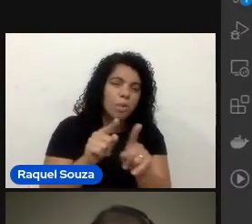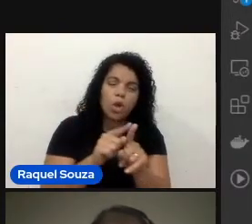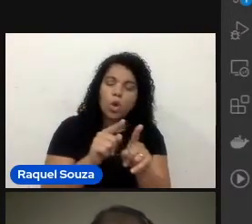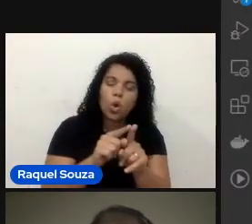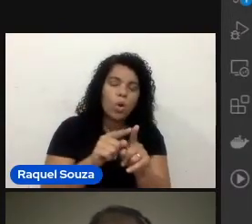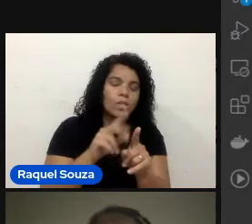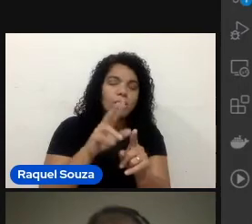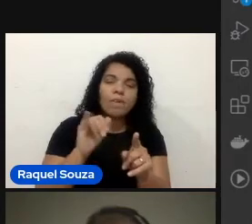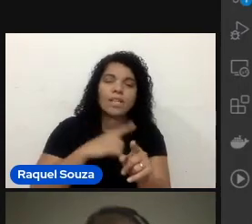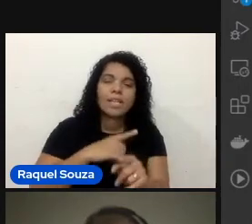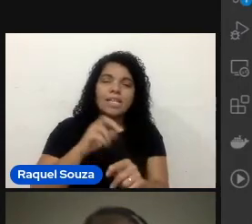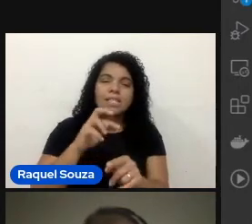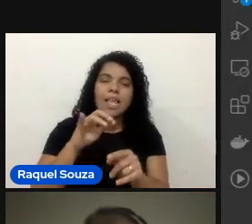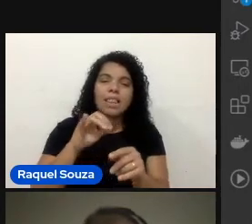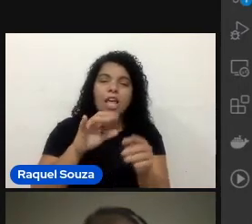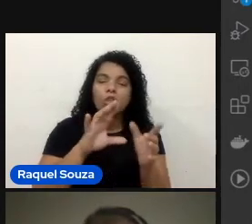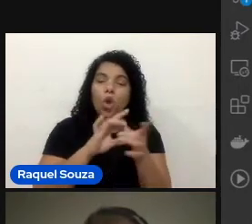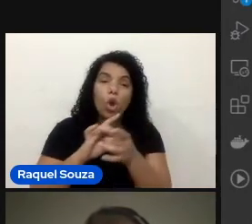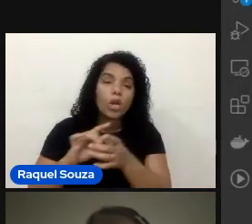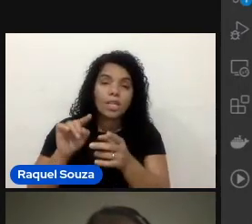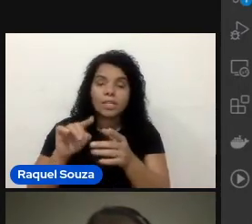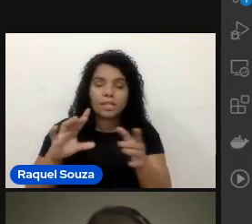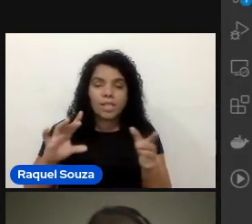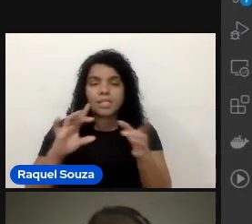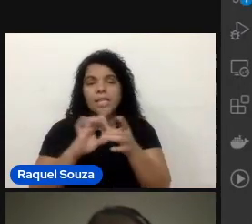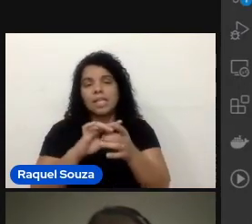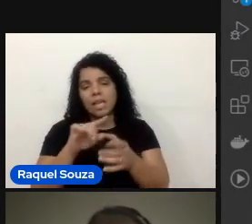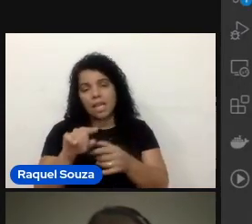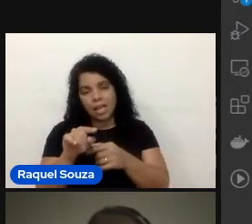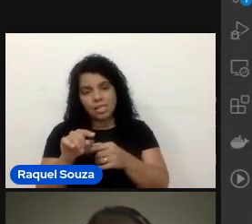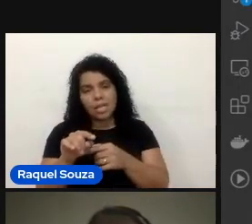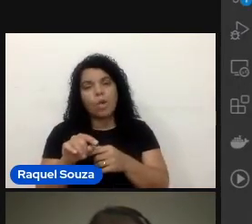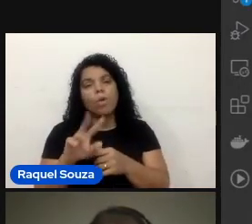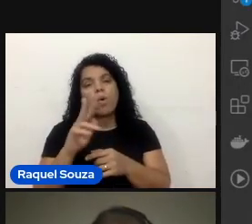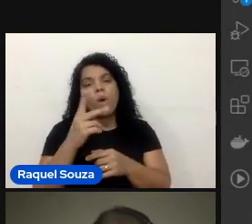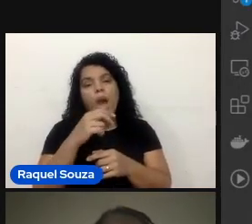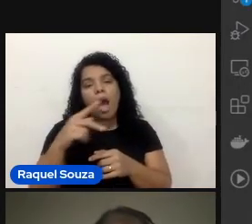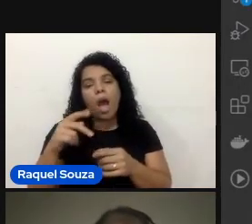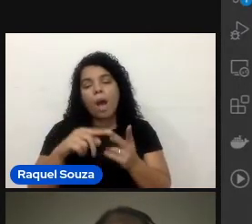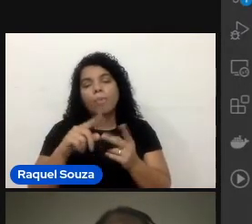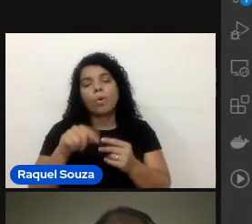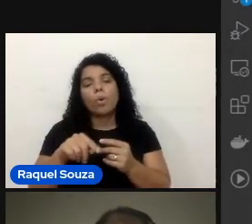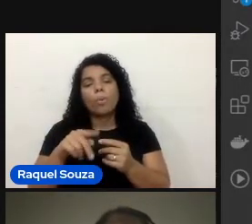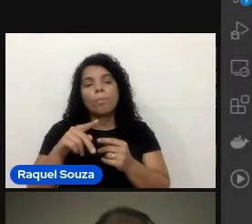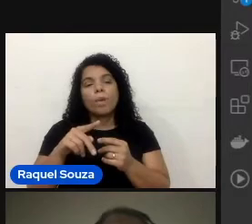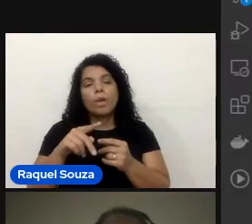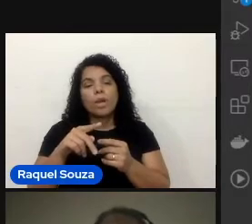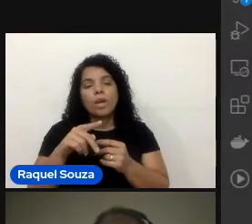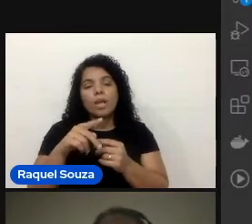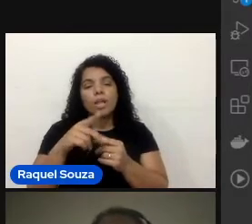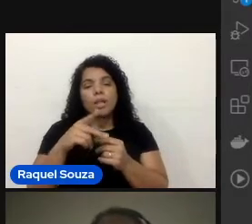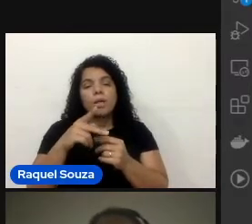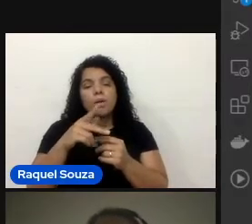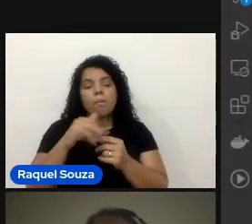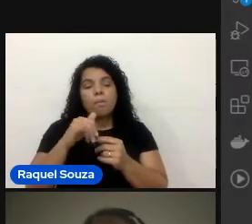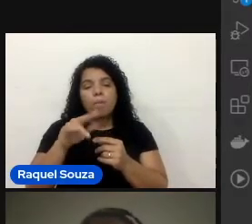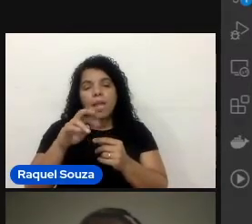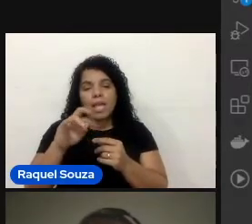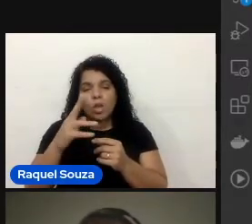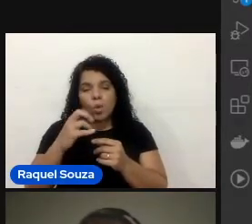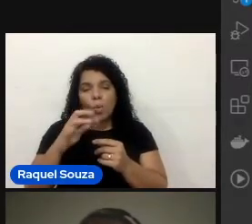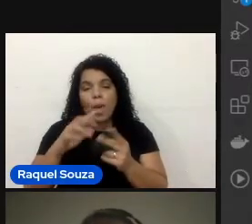o contexto dessa integração do RAP com o Playwright. No teste em si, eu estou fazendo go to